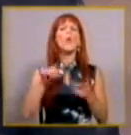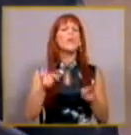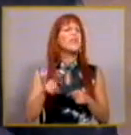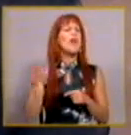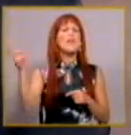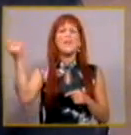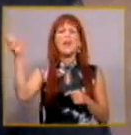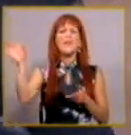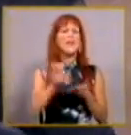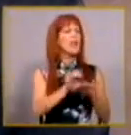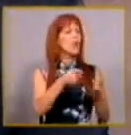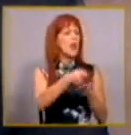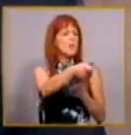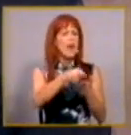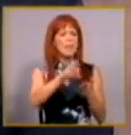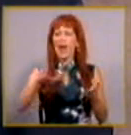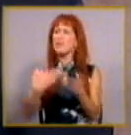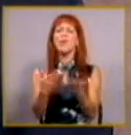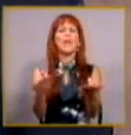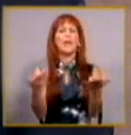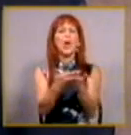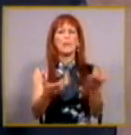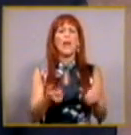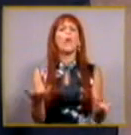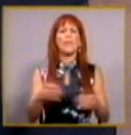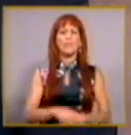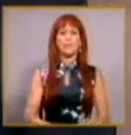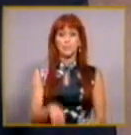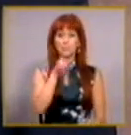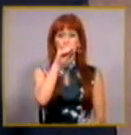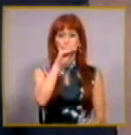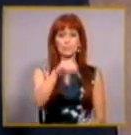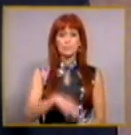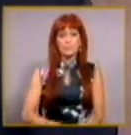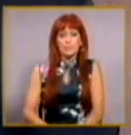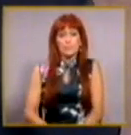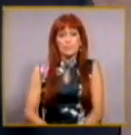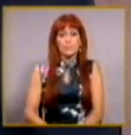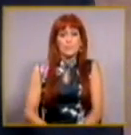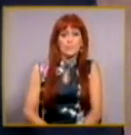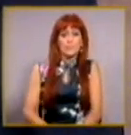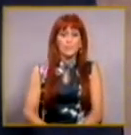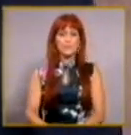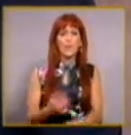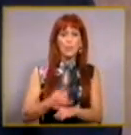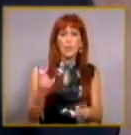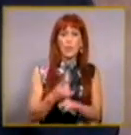vai arranjar dinheiro para as propostas que tem para a economia. E o silêncio foi, de facto, ensurdecedor. Porque, na verdade, por exemplo, no que diz respeito